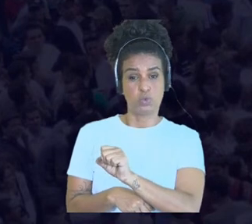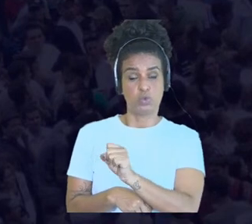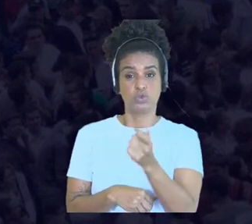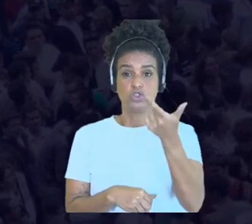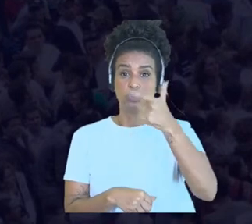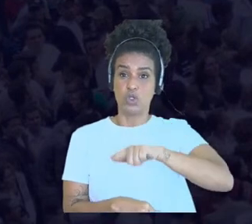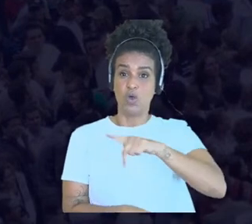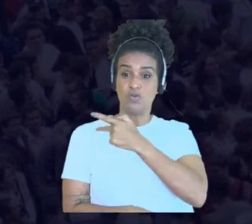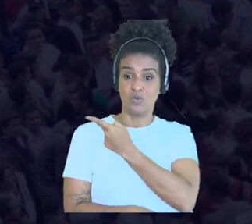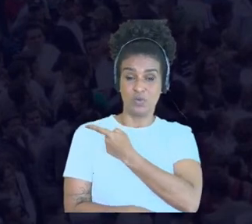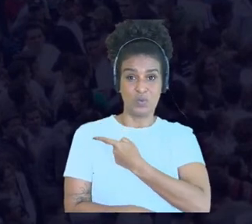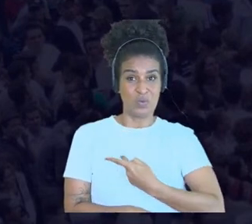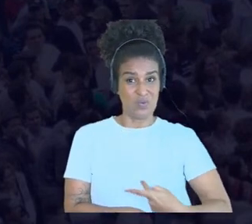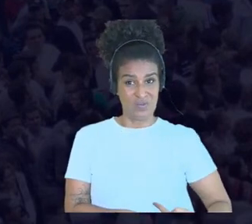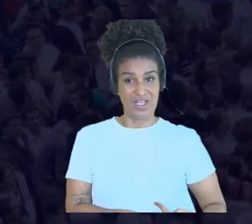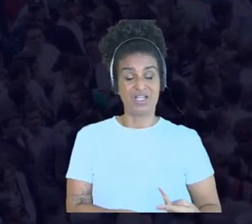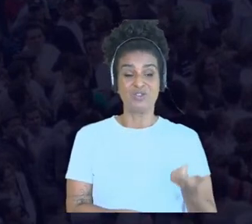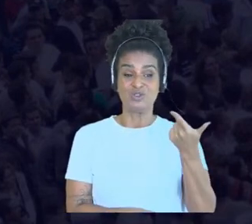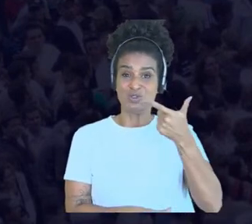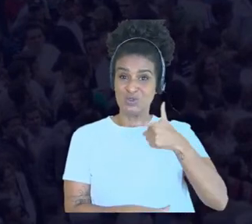governador, que talvez seja